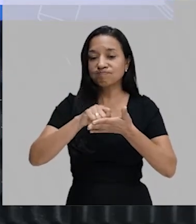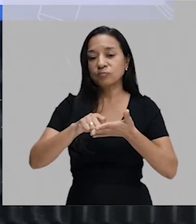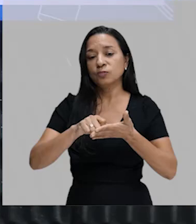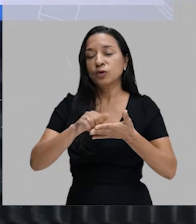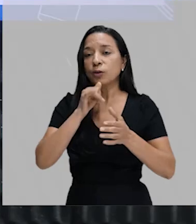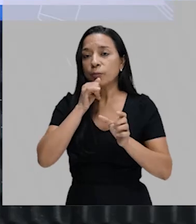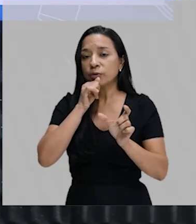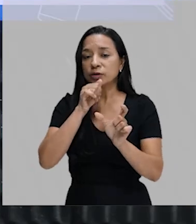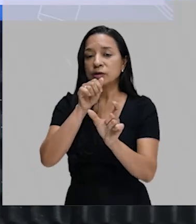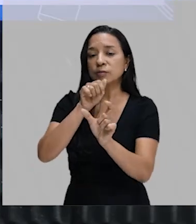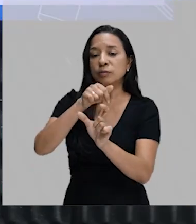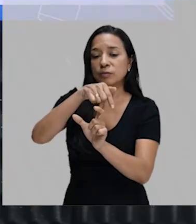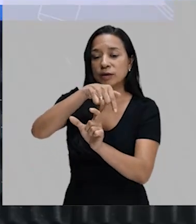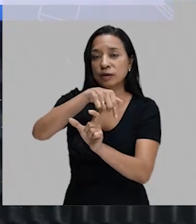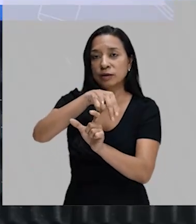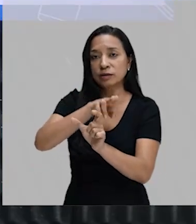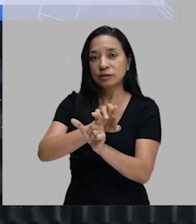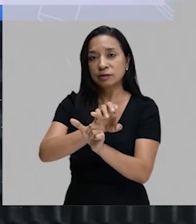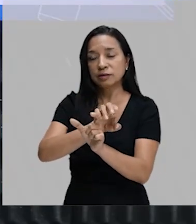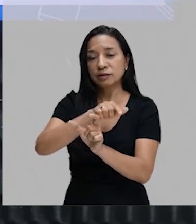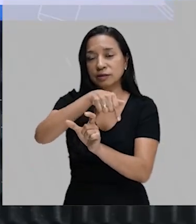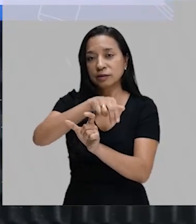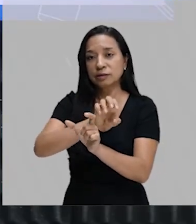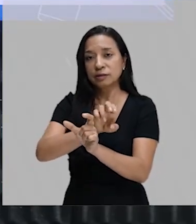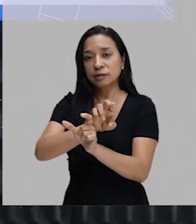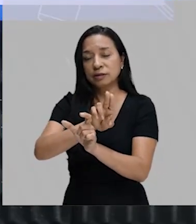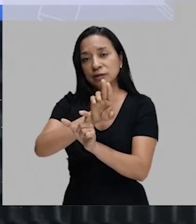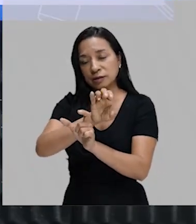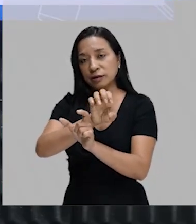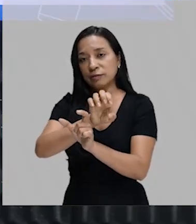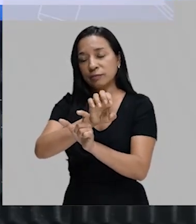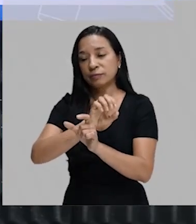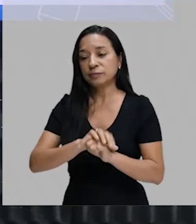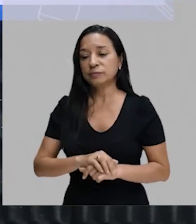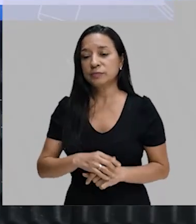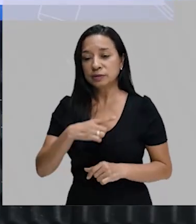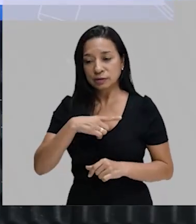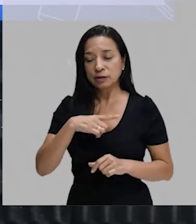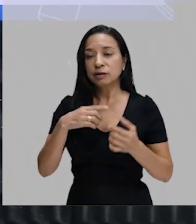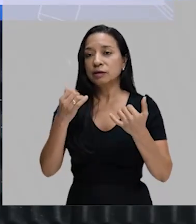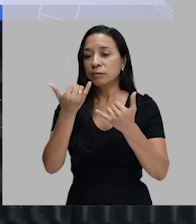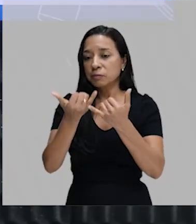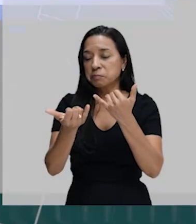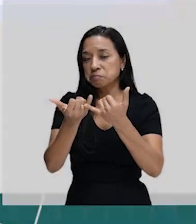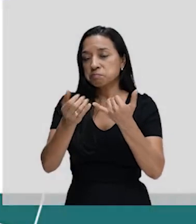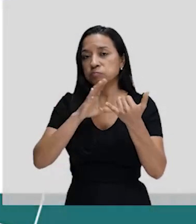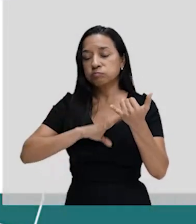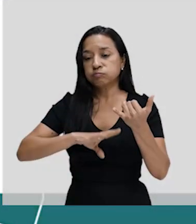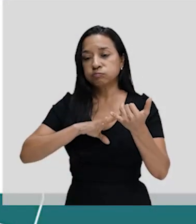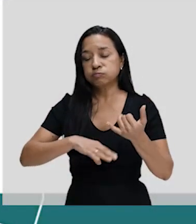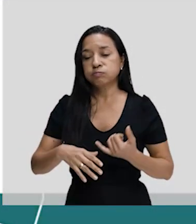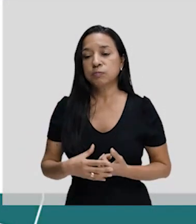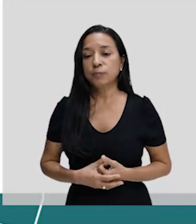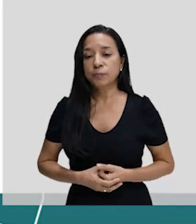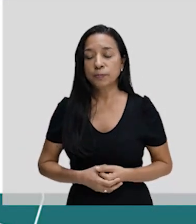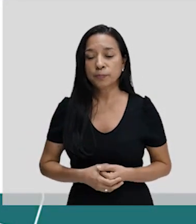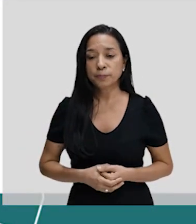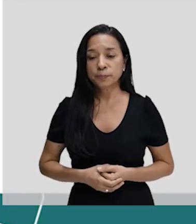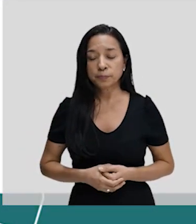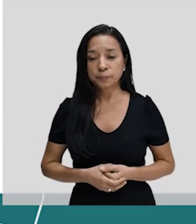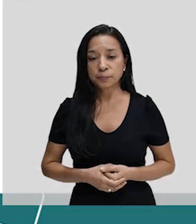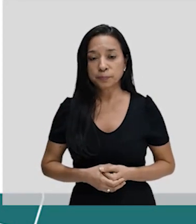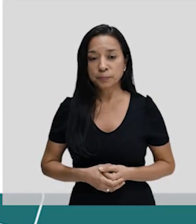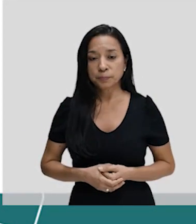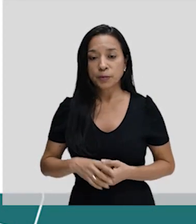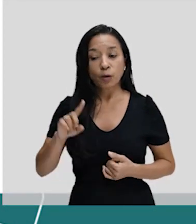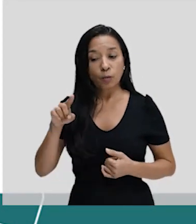na frente do subjuntivo, é uma delas, que nós também temos em português. Vamos para a próxima questão.